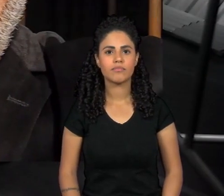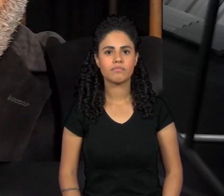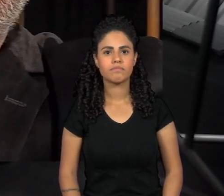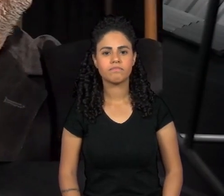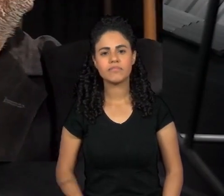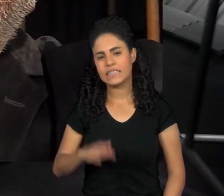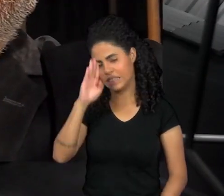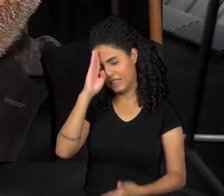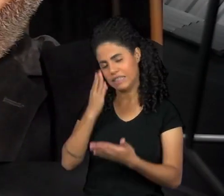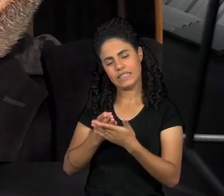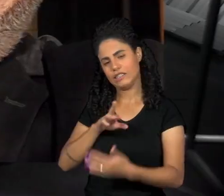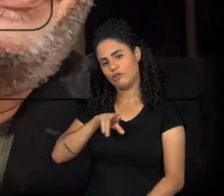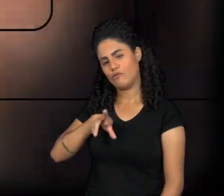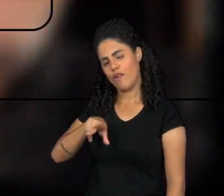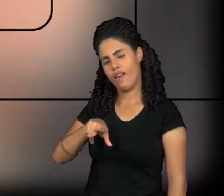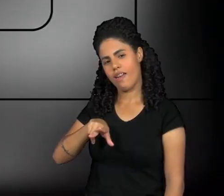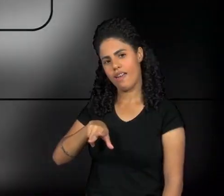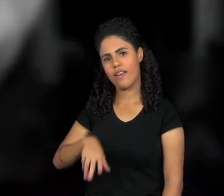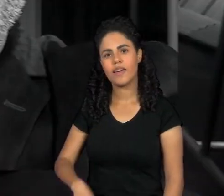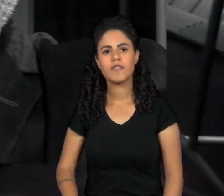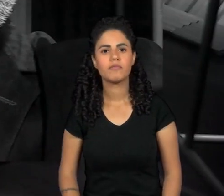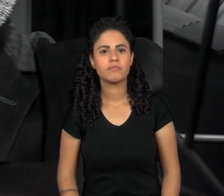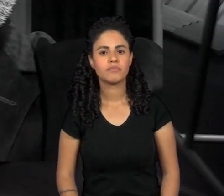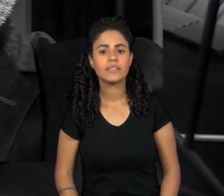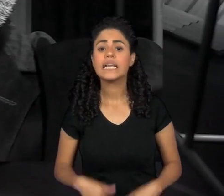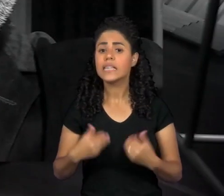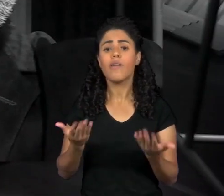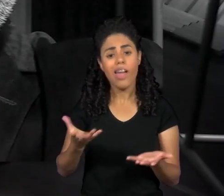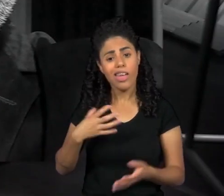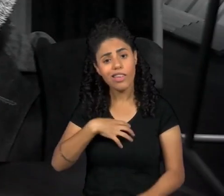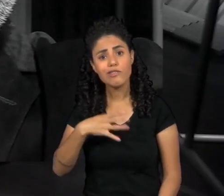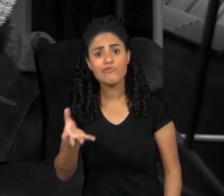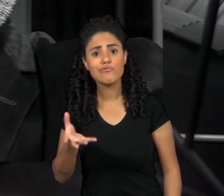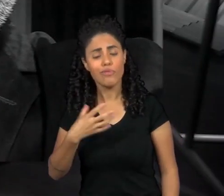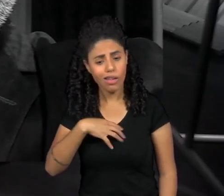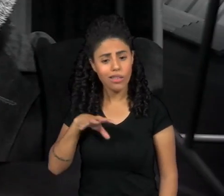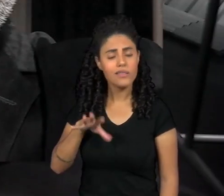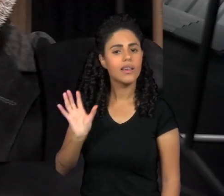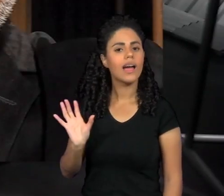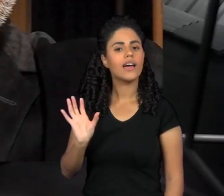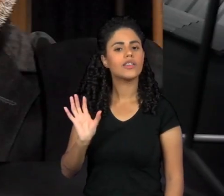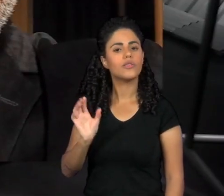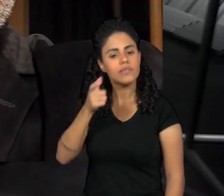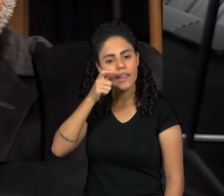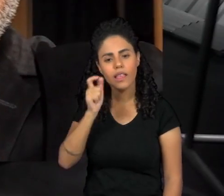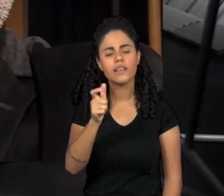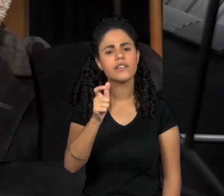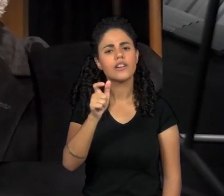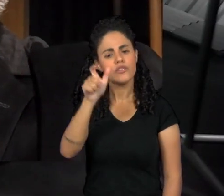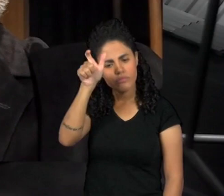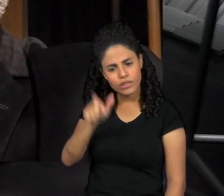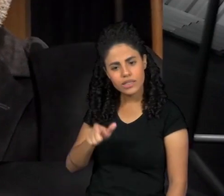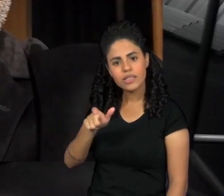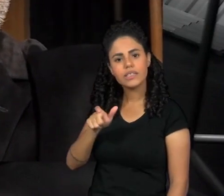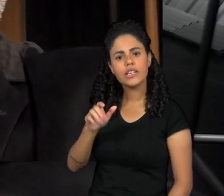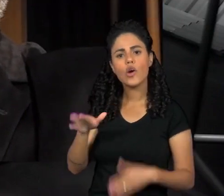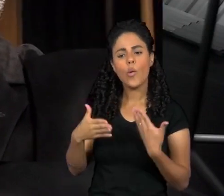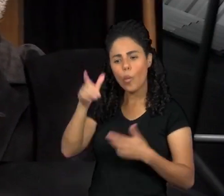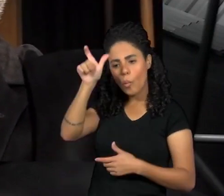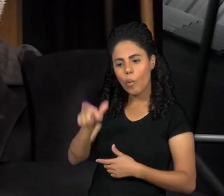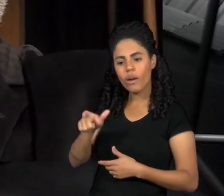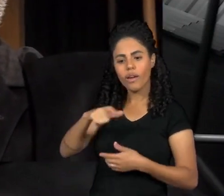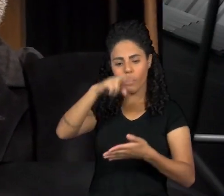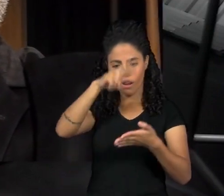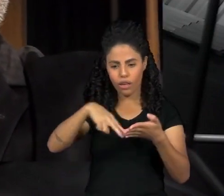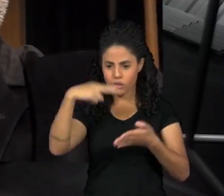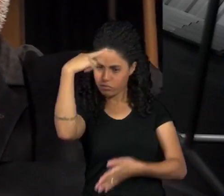certeza não. E é isso, é tão interessante. Para você ser algo, você precisa ser lido